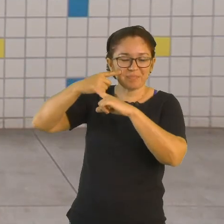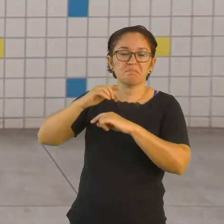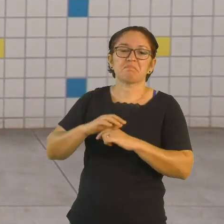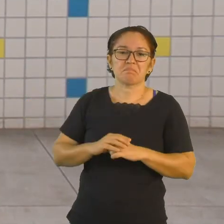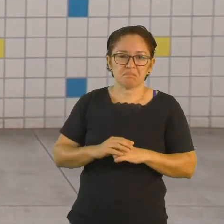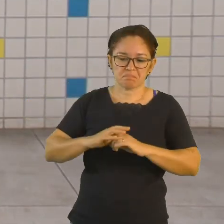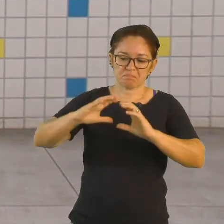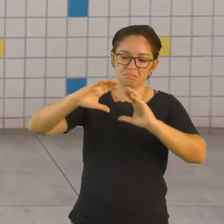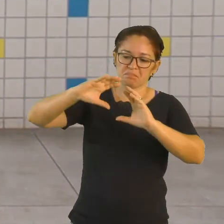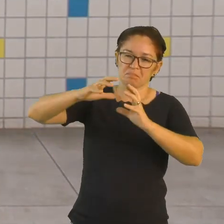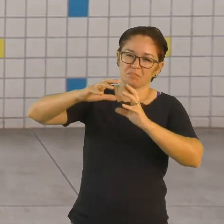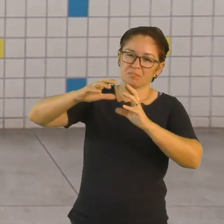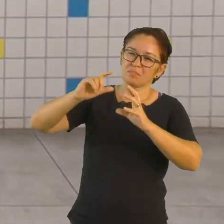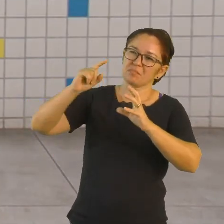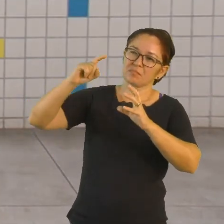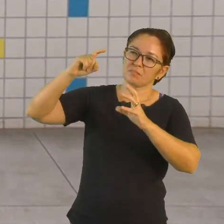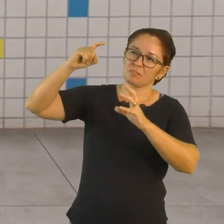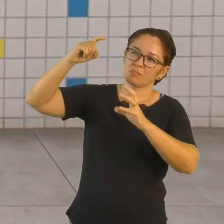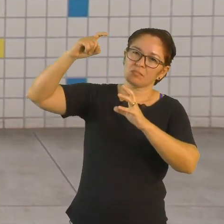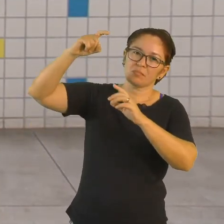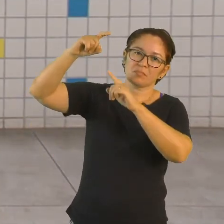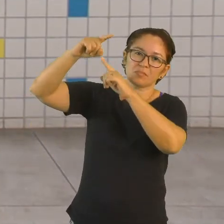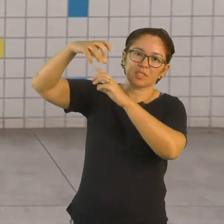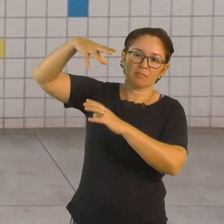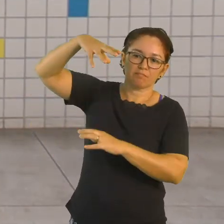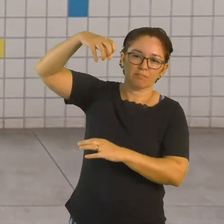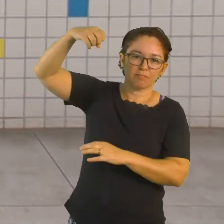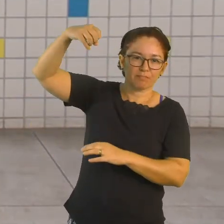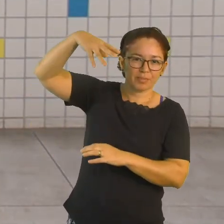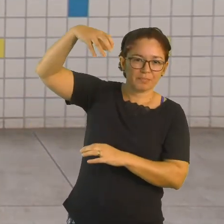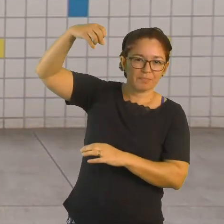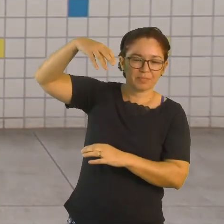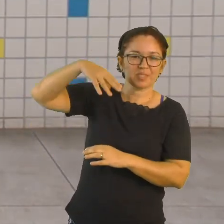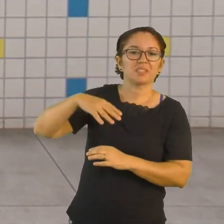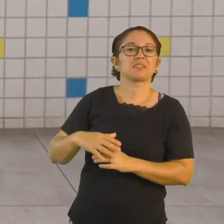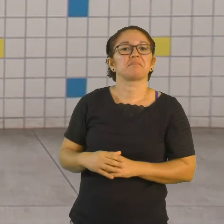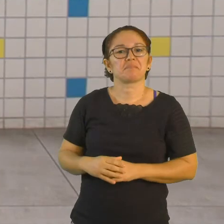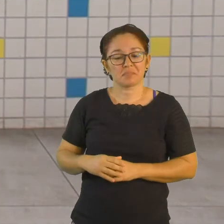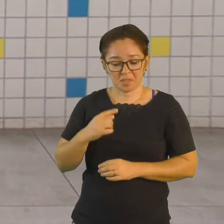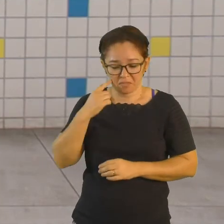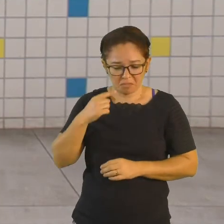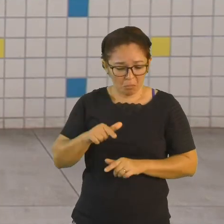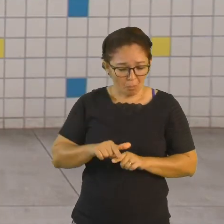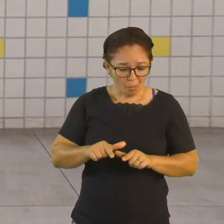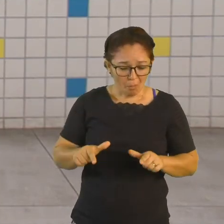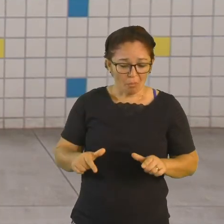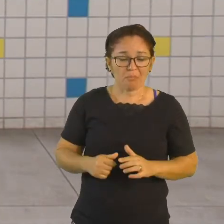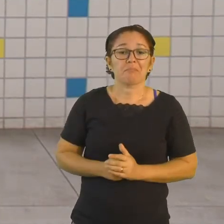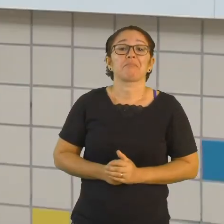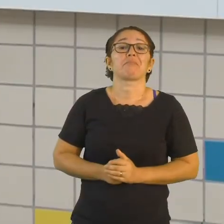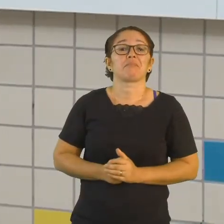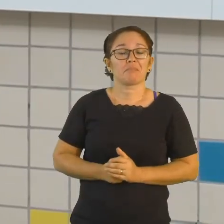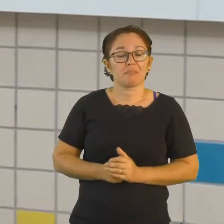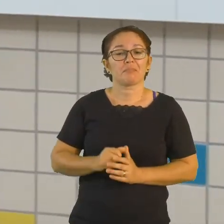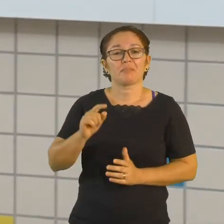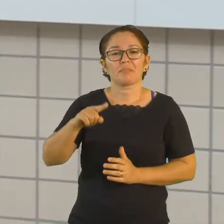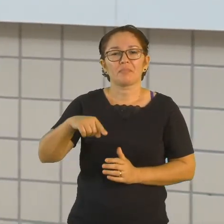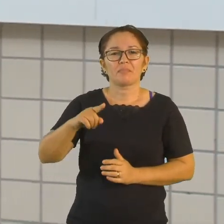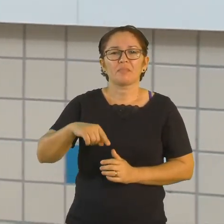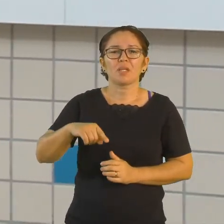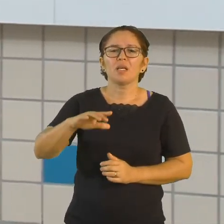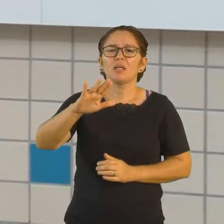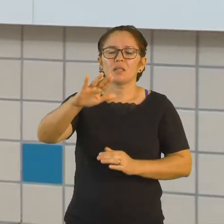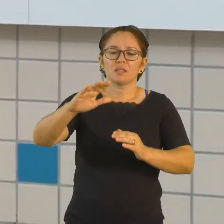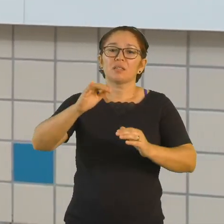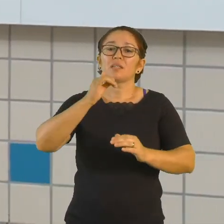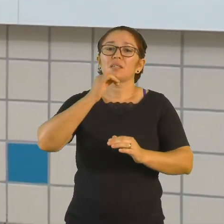satélite artificiais. Professora, eu queria entender aonde fica localizado os satélites.